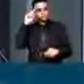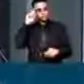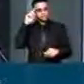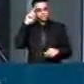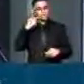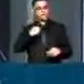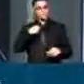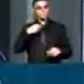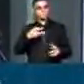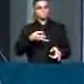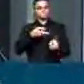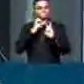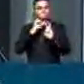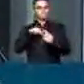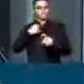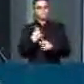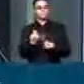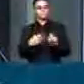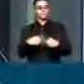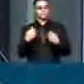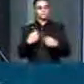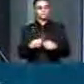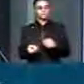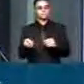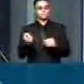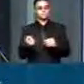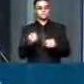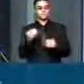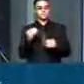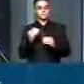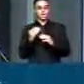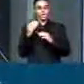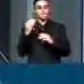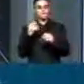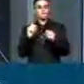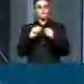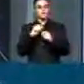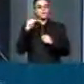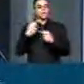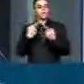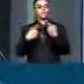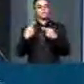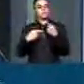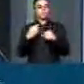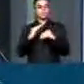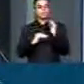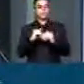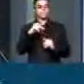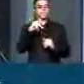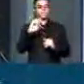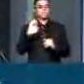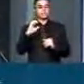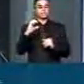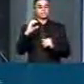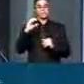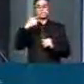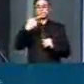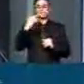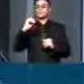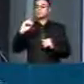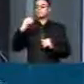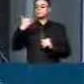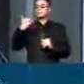me convenço que precisamos trazer para cá, para dentro, o debate da PEC 215 e